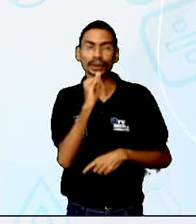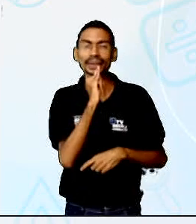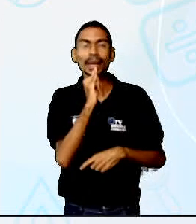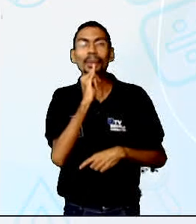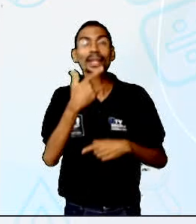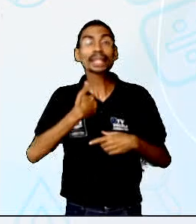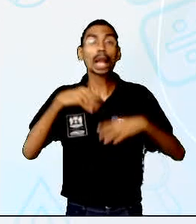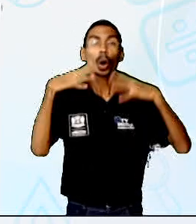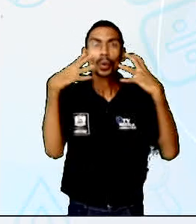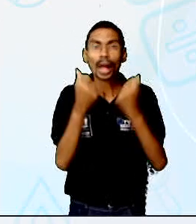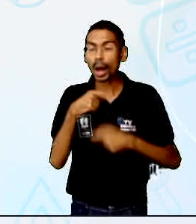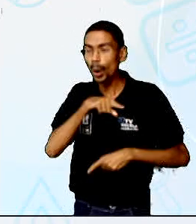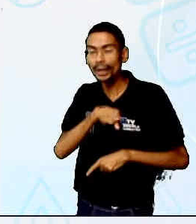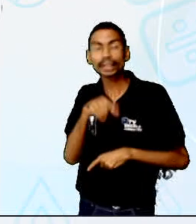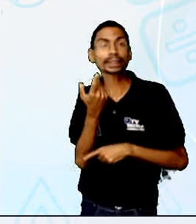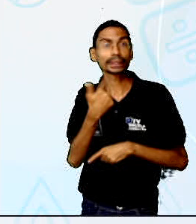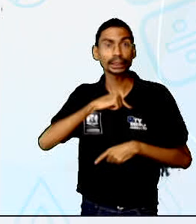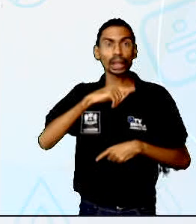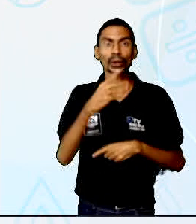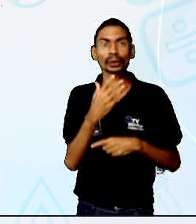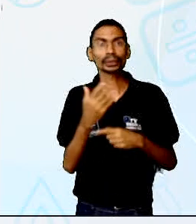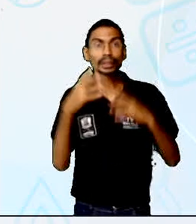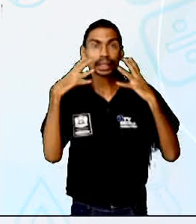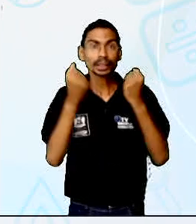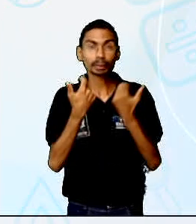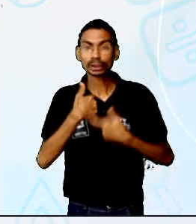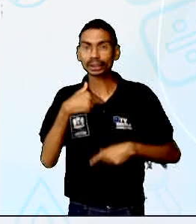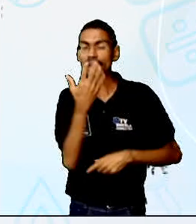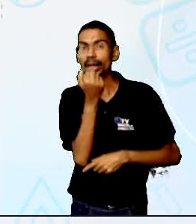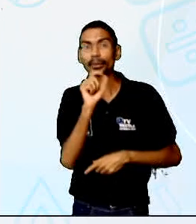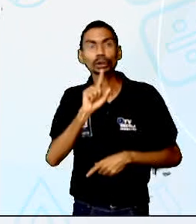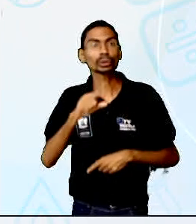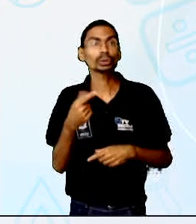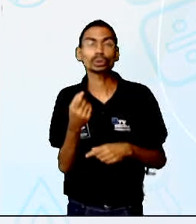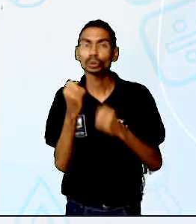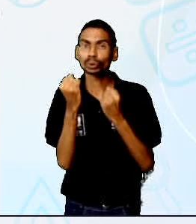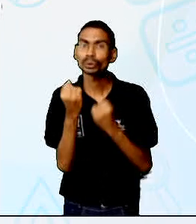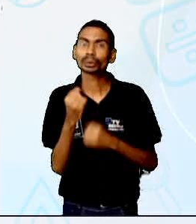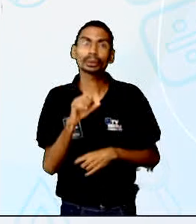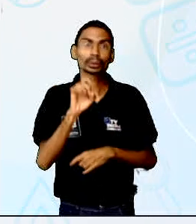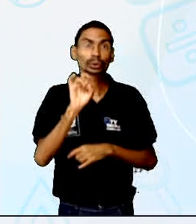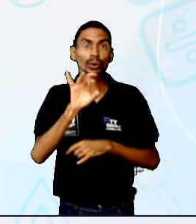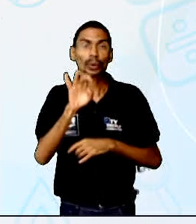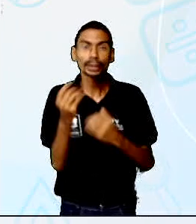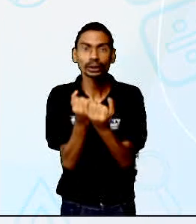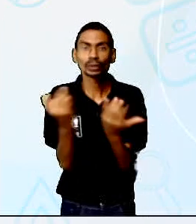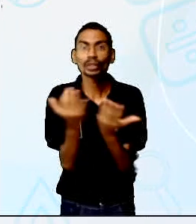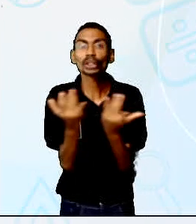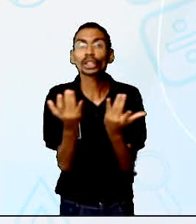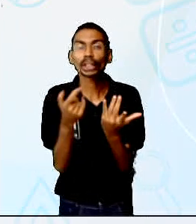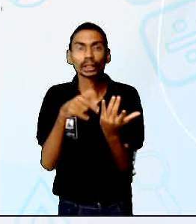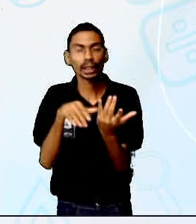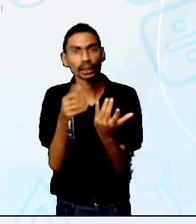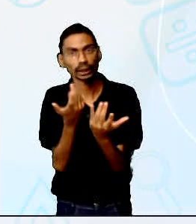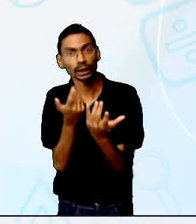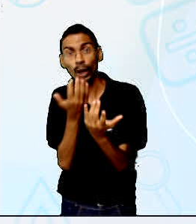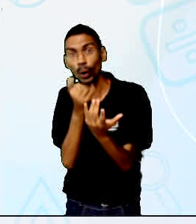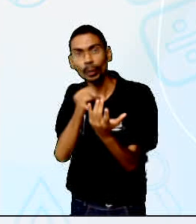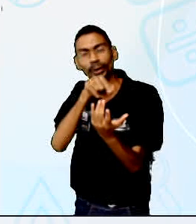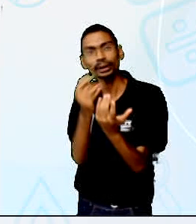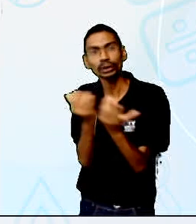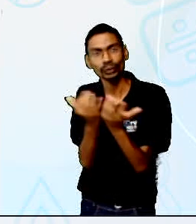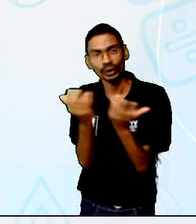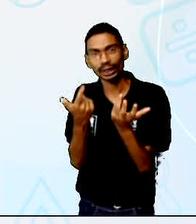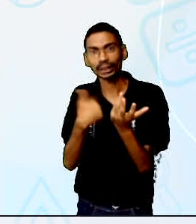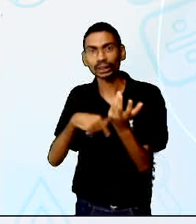os animais que se alimentam só de vegetais. Eles são conhecidos como animais herbívoros. Temos